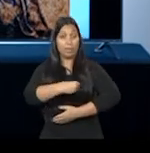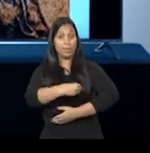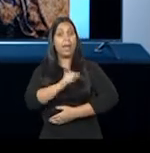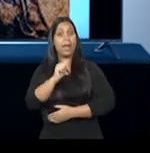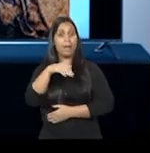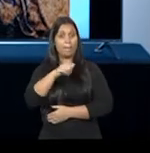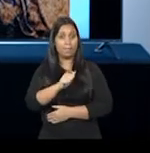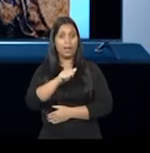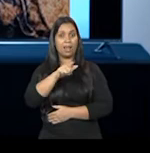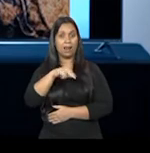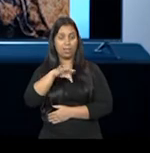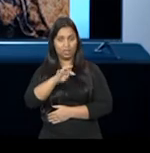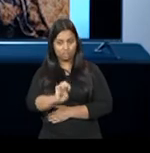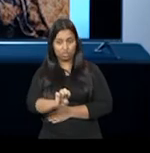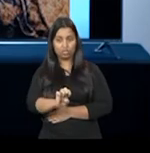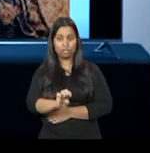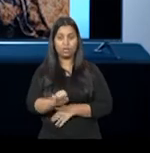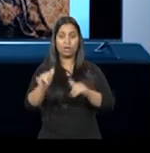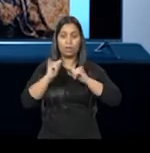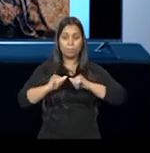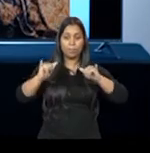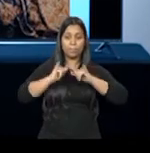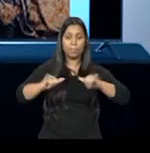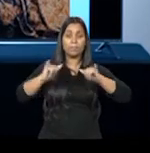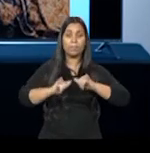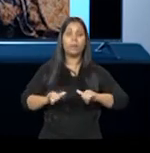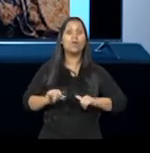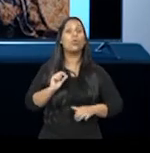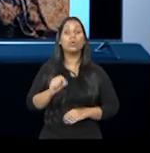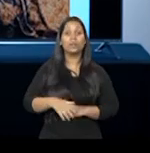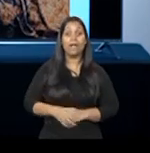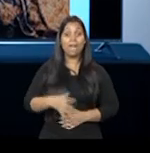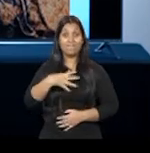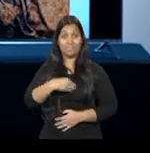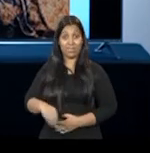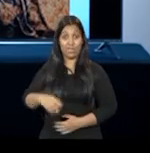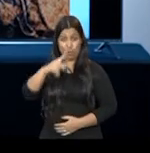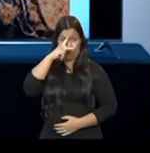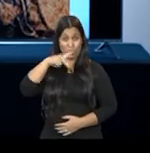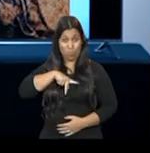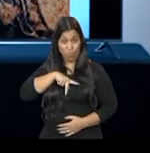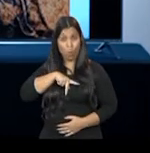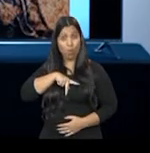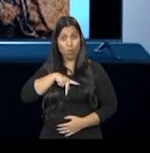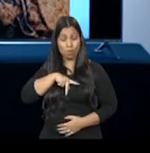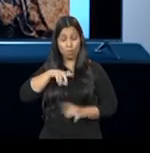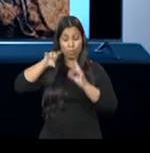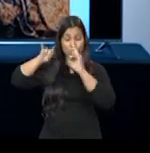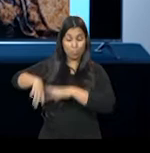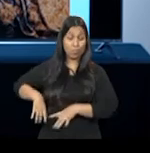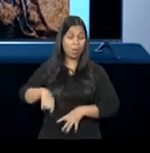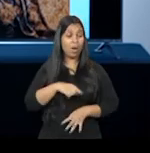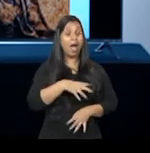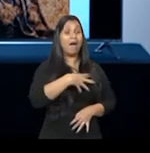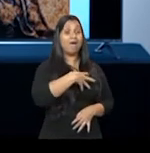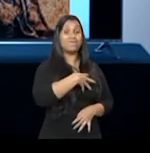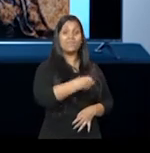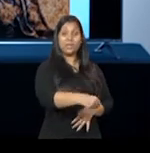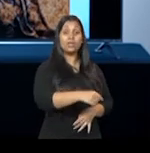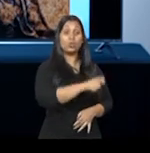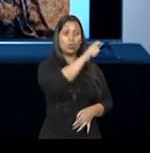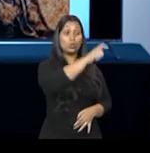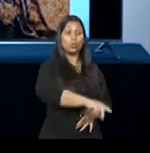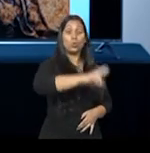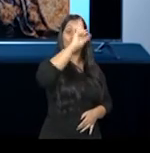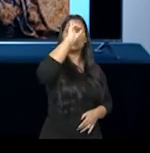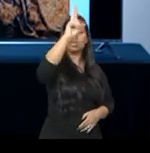eram anunciadas nos jornais muitas vezes. Ela deixava de alimentar o seu próprio filho para alimentar o filho do Senhor, porque ela era obrigada a